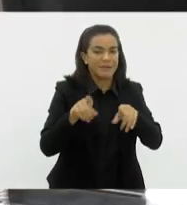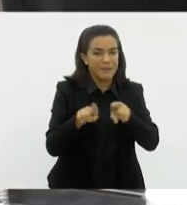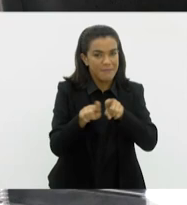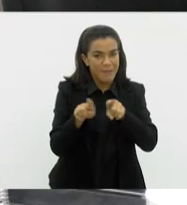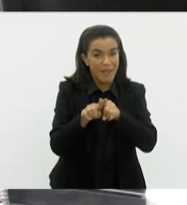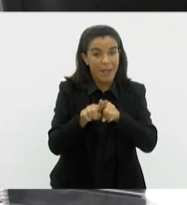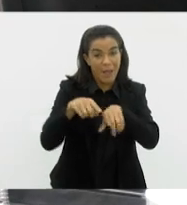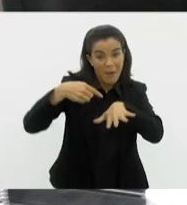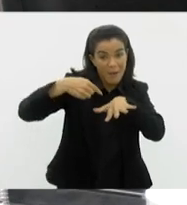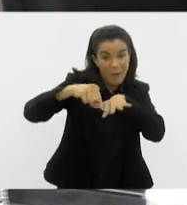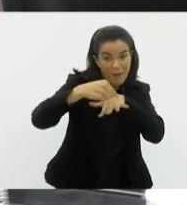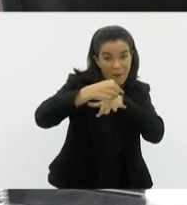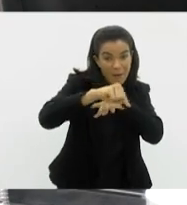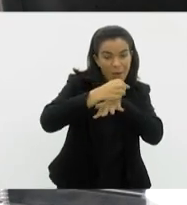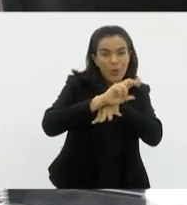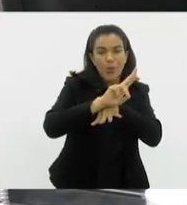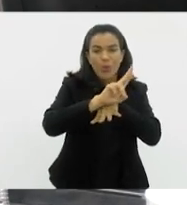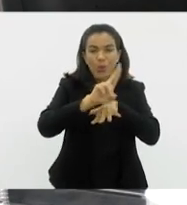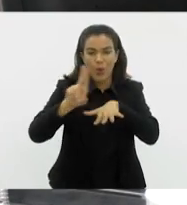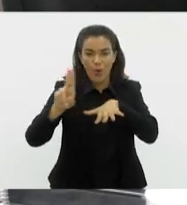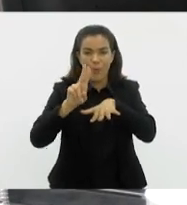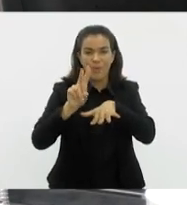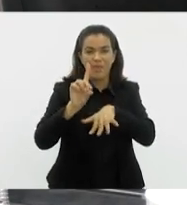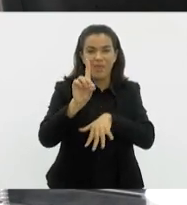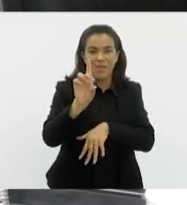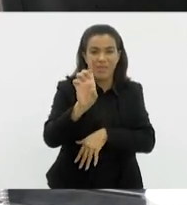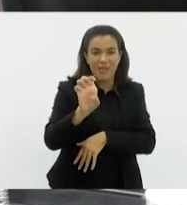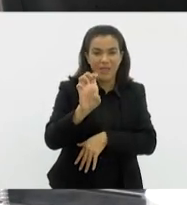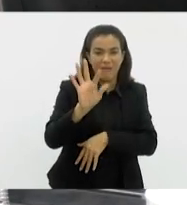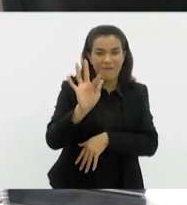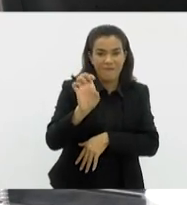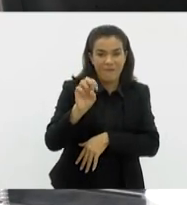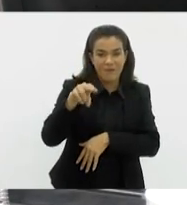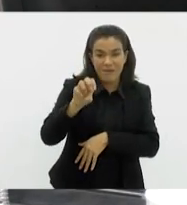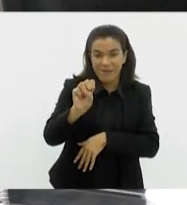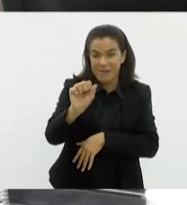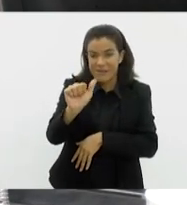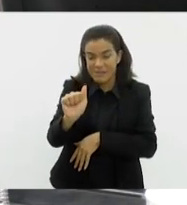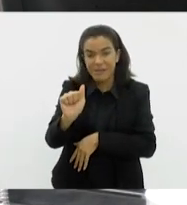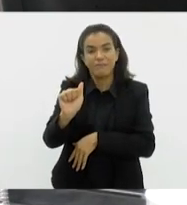isso que a modalidade ganhou esse nome de defesa. É um nome consagrado